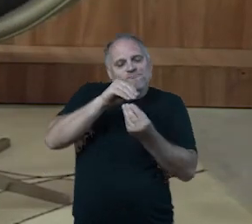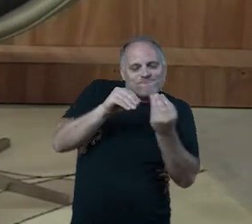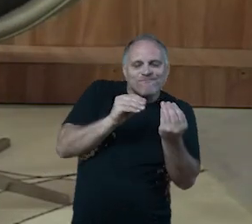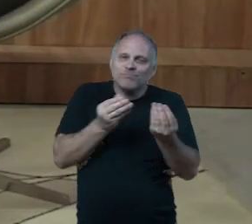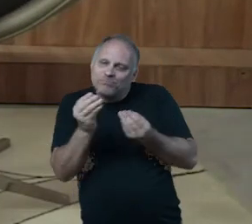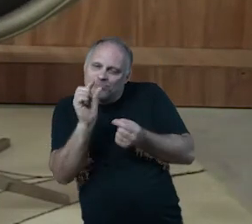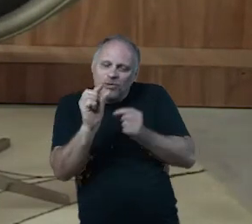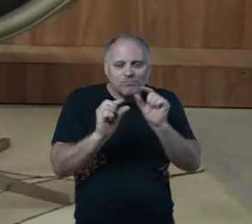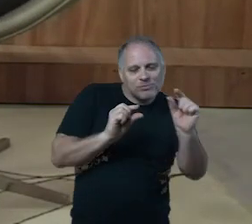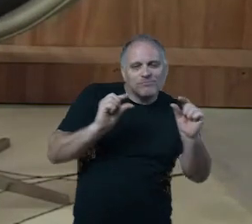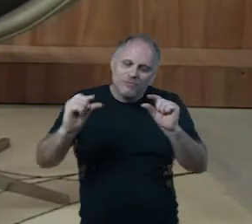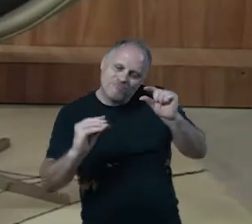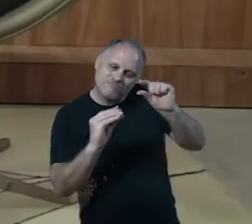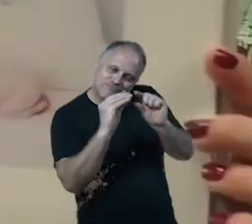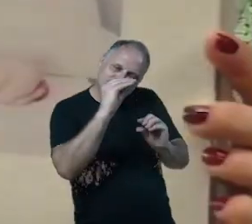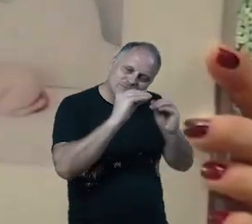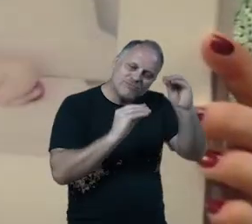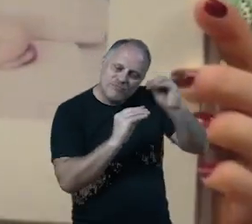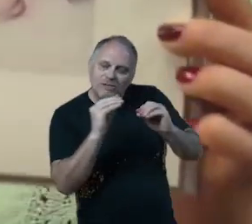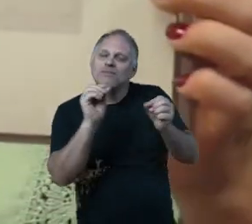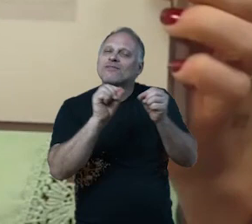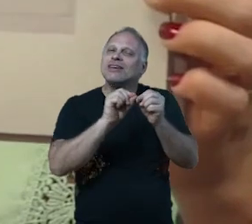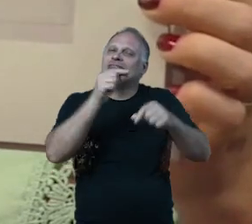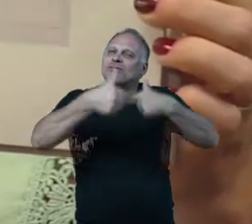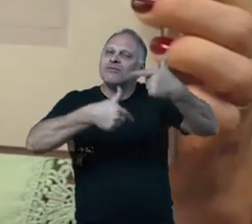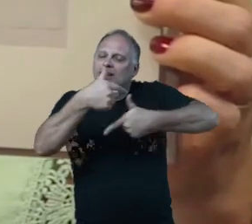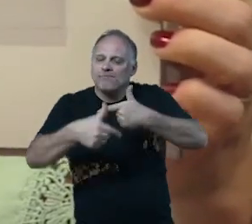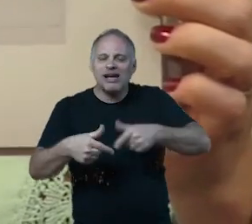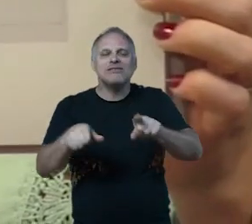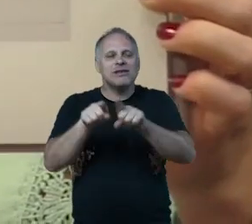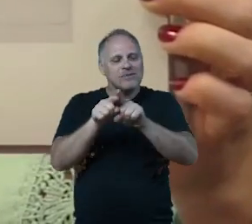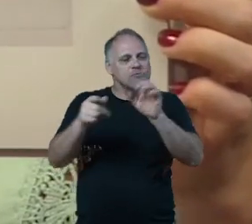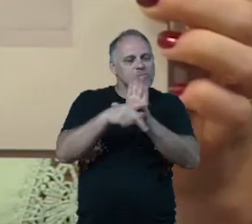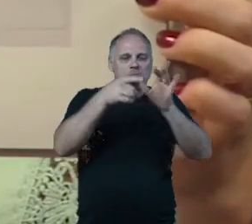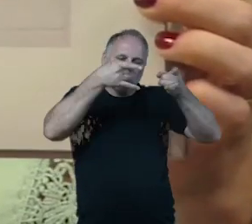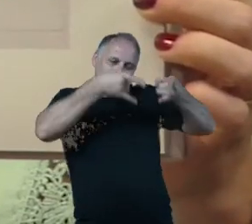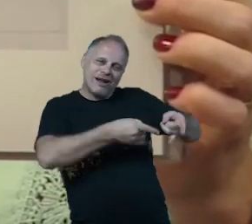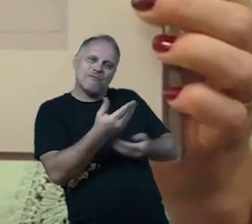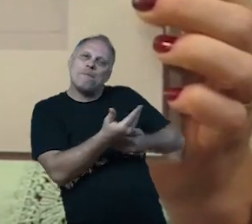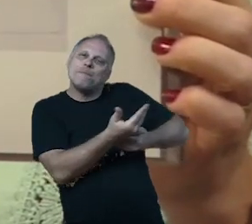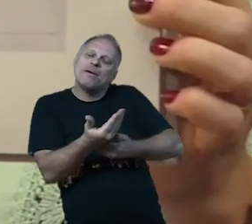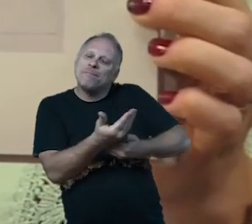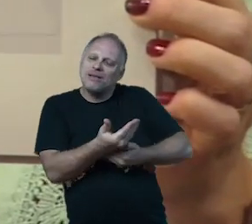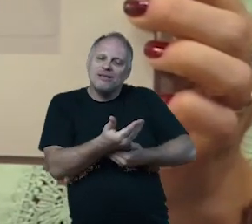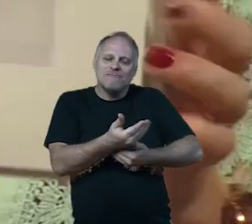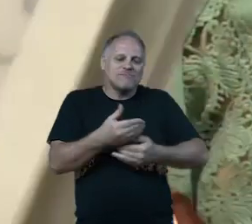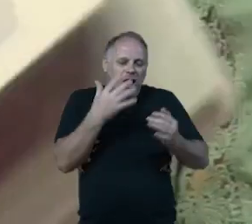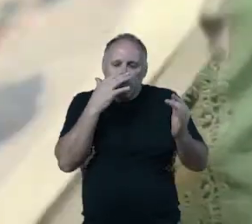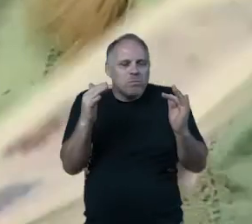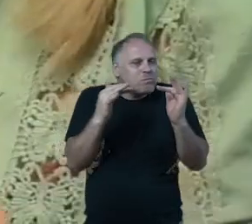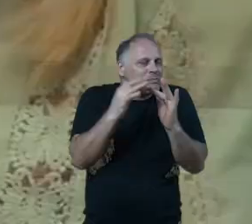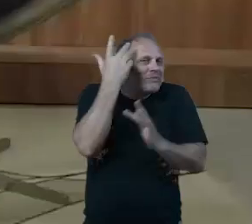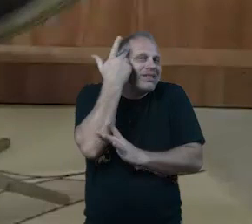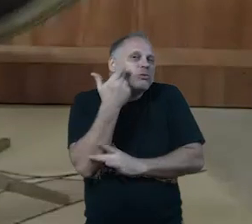esses dois com alguns acessórios e alguns itens do quarto também. Pra ficar a cara da família.